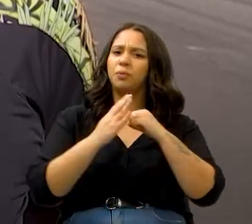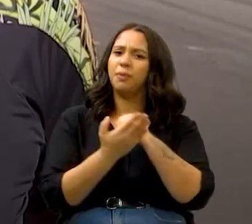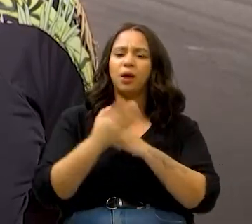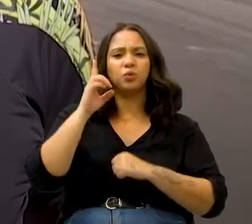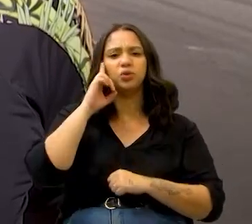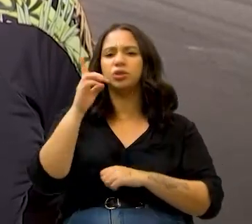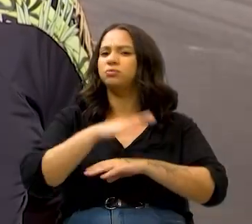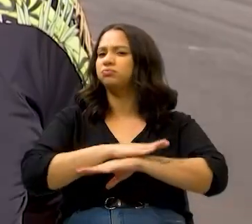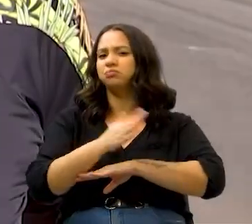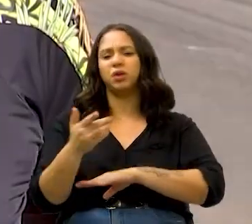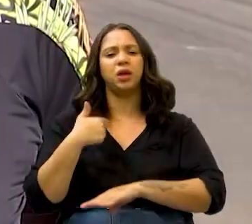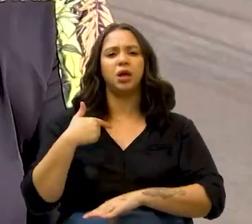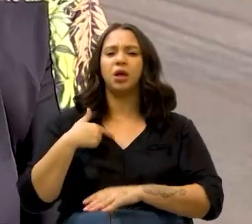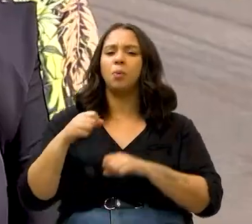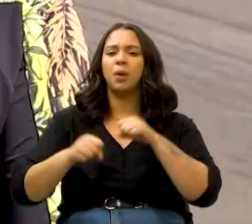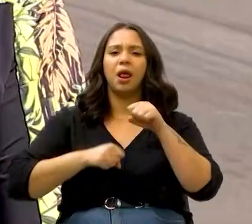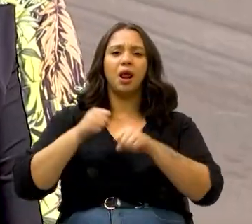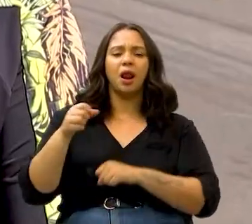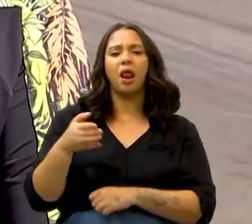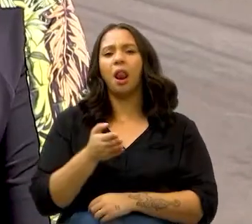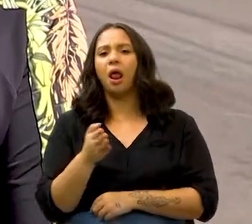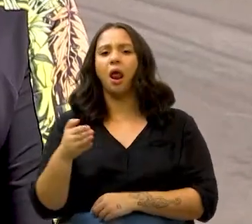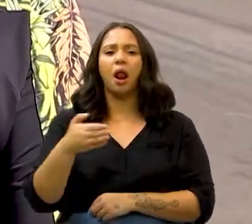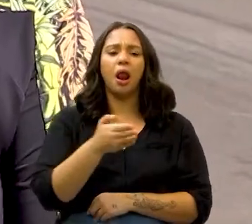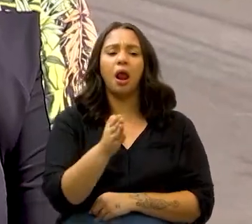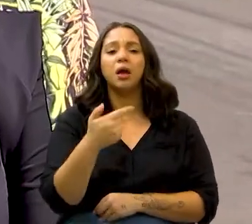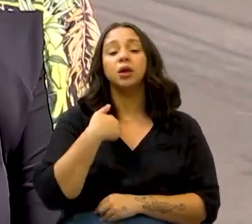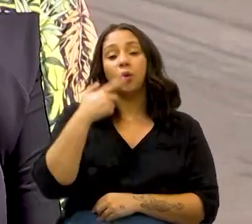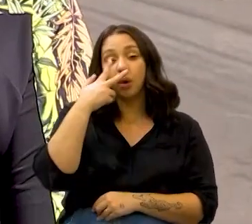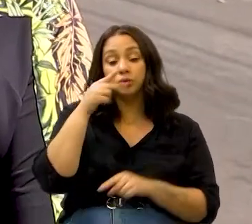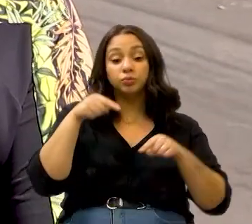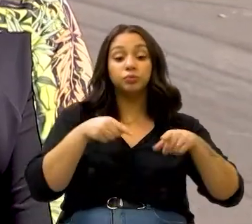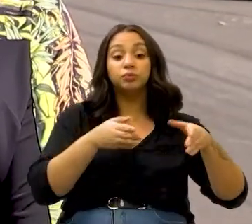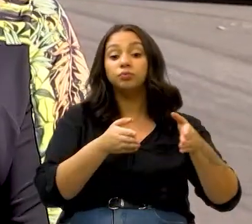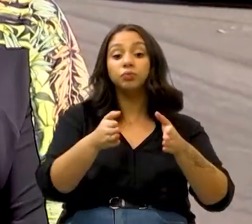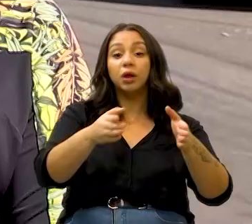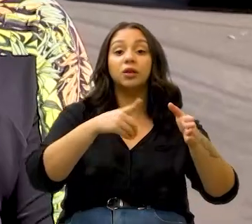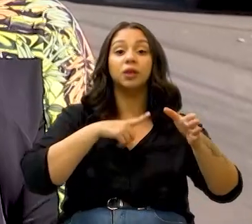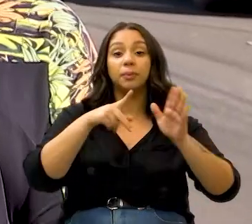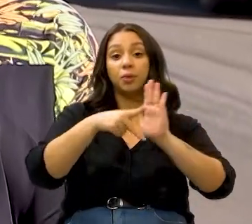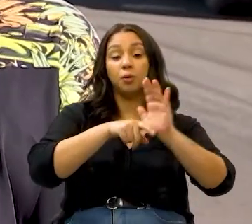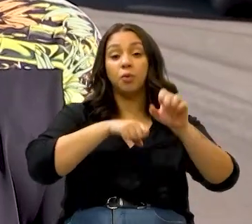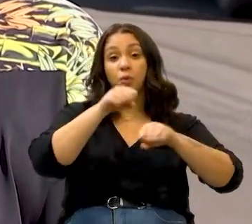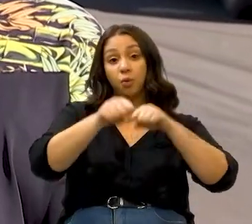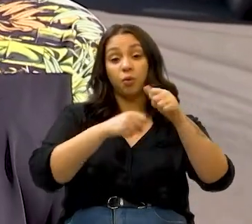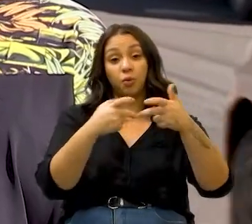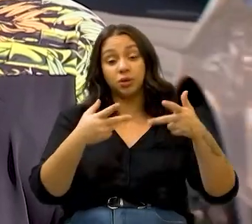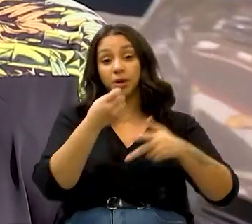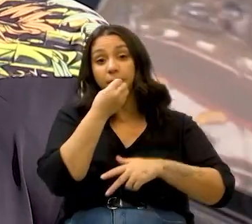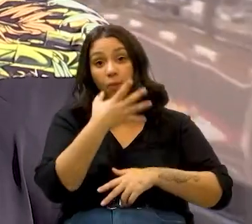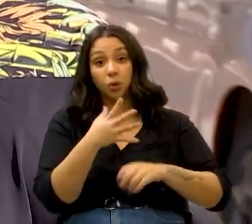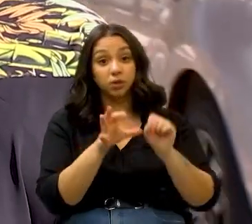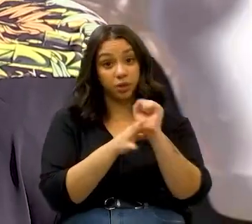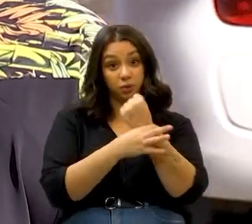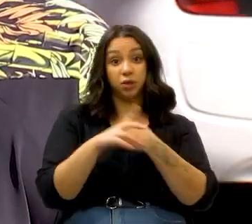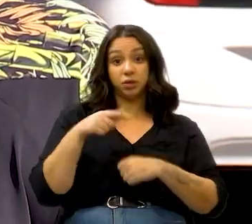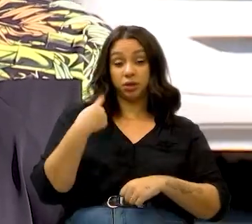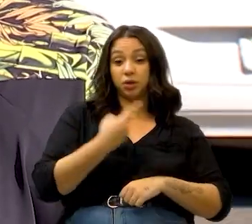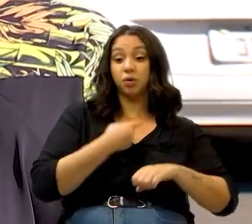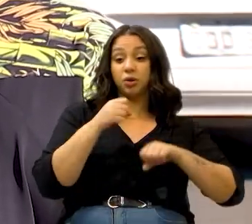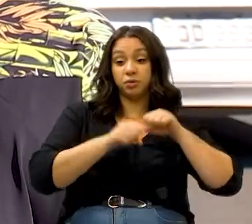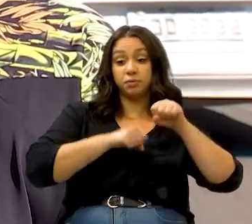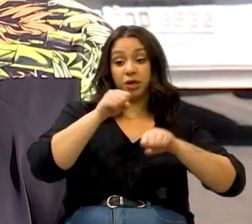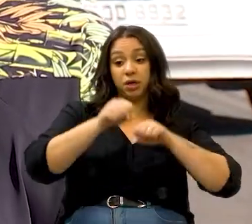Sousa dentro de Souza de bike o dia todo eu creio que a ciclovia veio para agregar muita coisa boa para Souza segurança